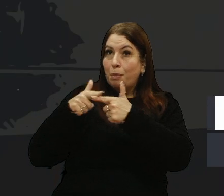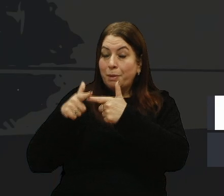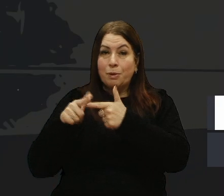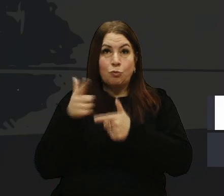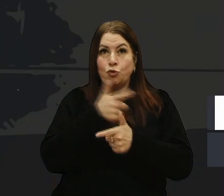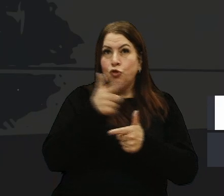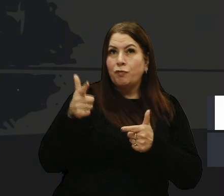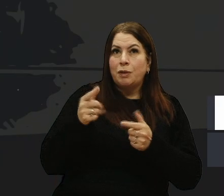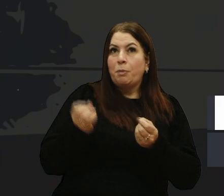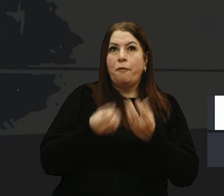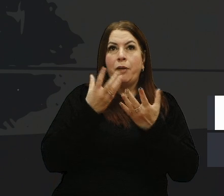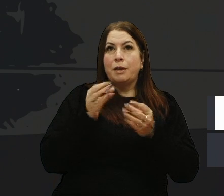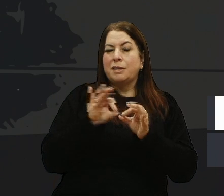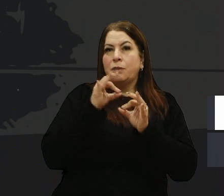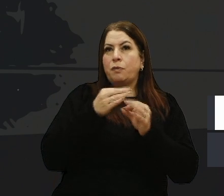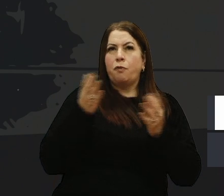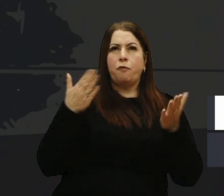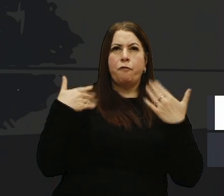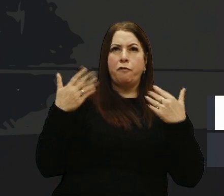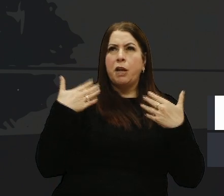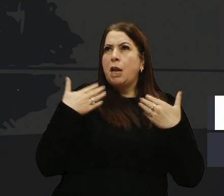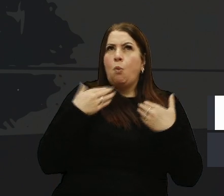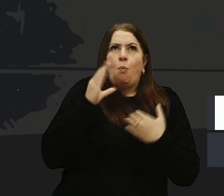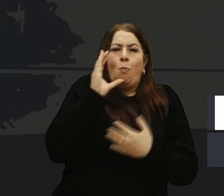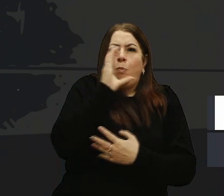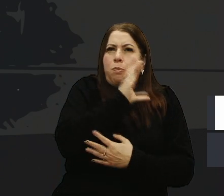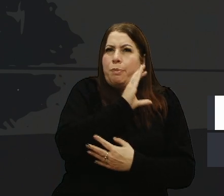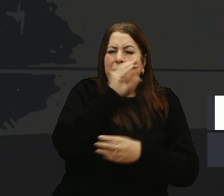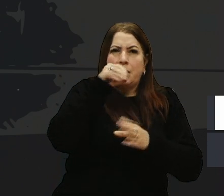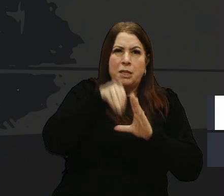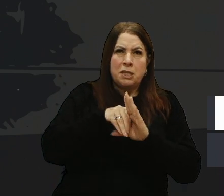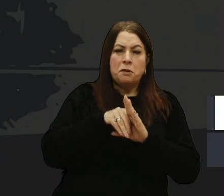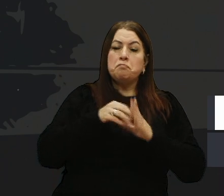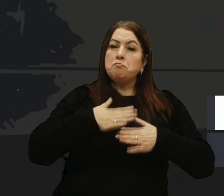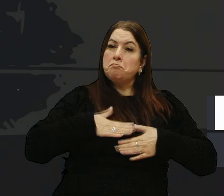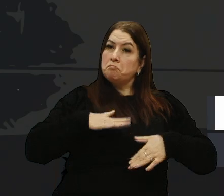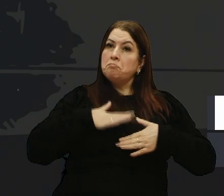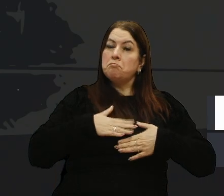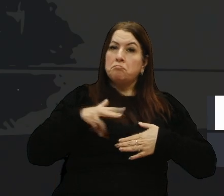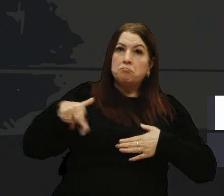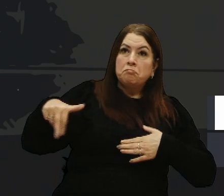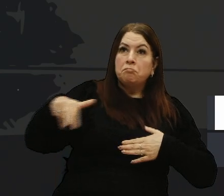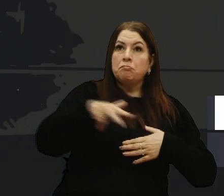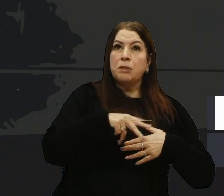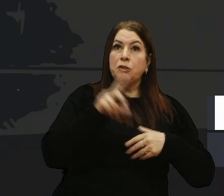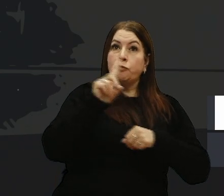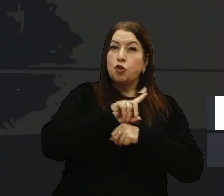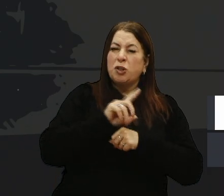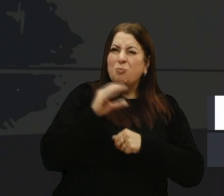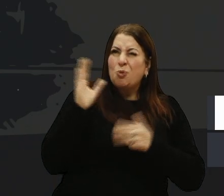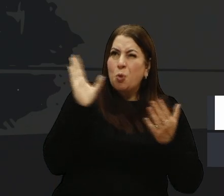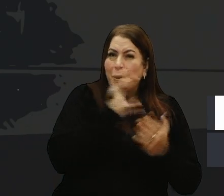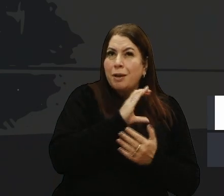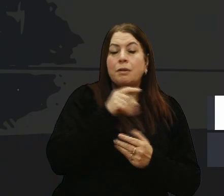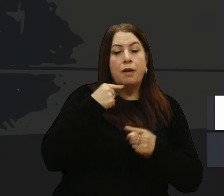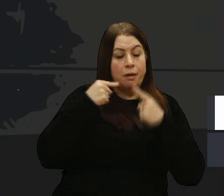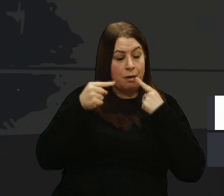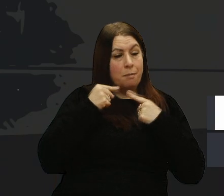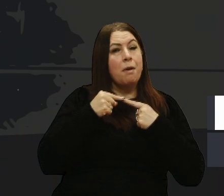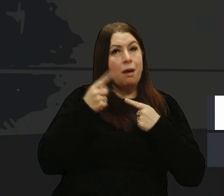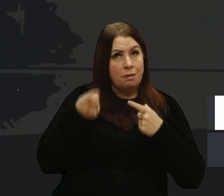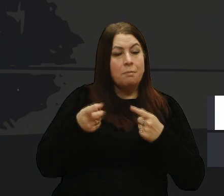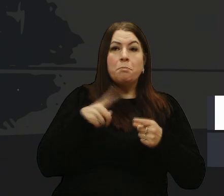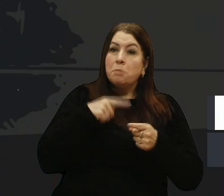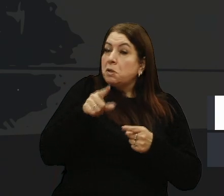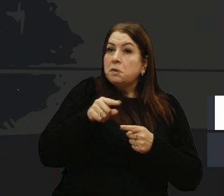não tivemos uma festa, um verão, digamos assim, muito quente, e lá dentro então ficou tranquilo, porque se tivesse dado dias quentes, então o pessoal ia reclamar do conforto térmico,